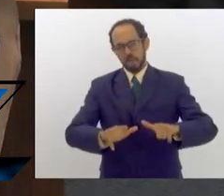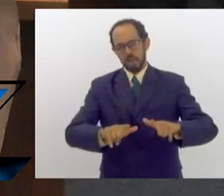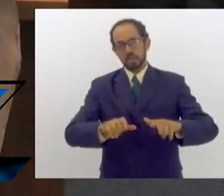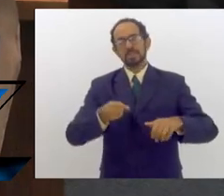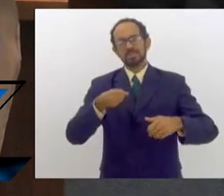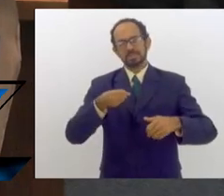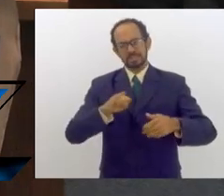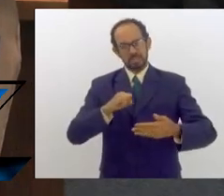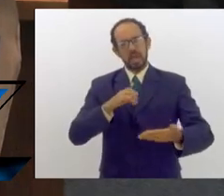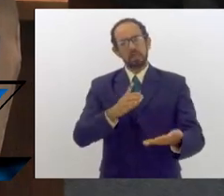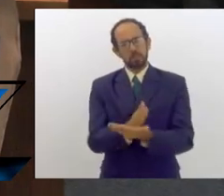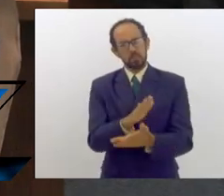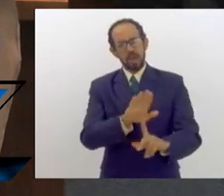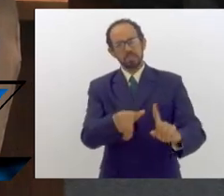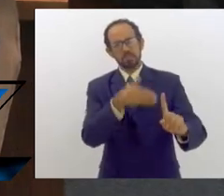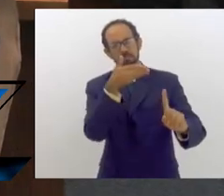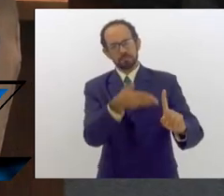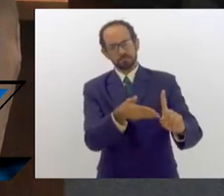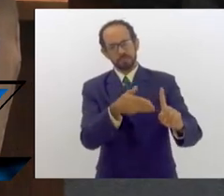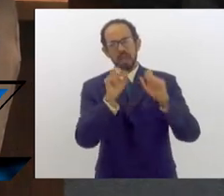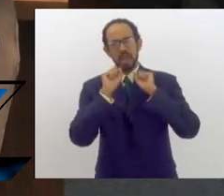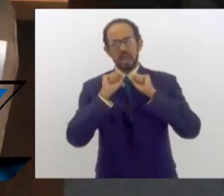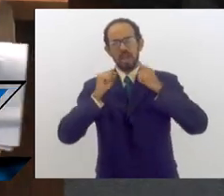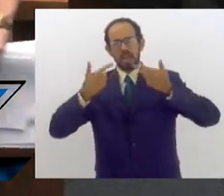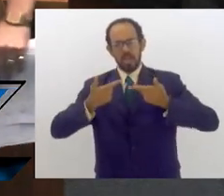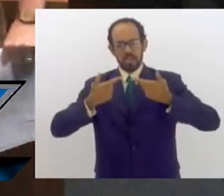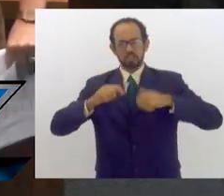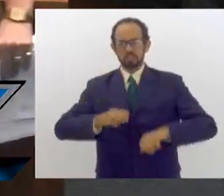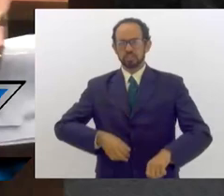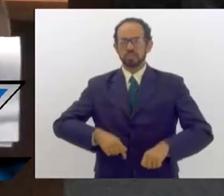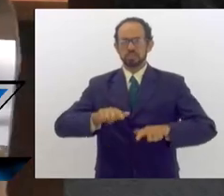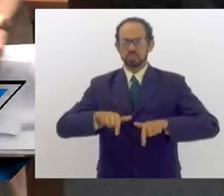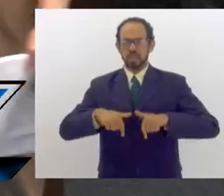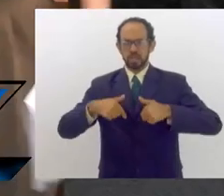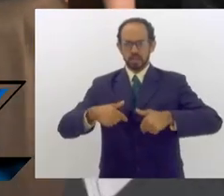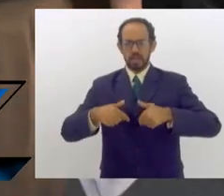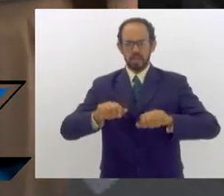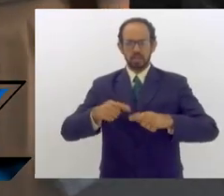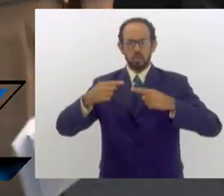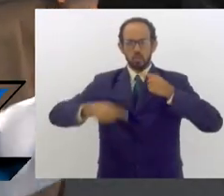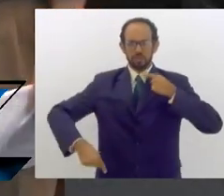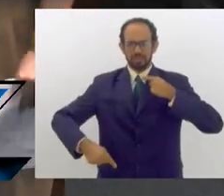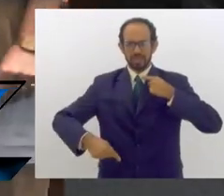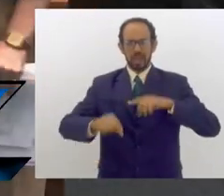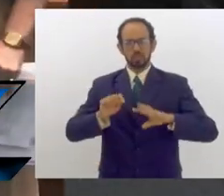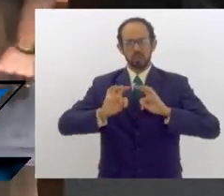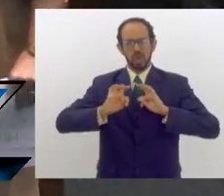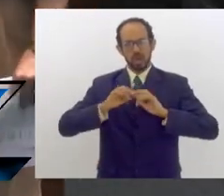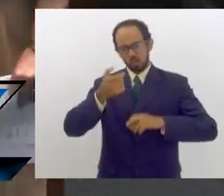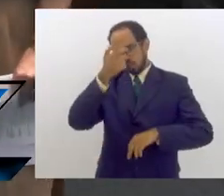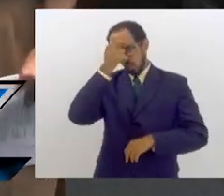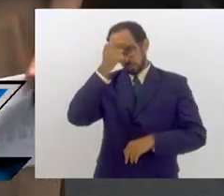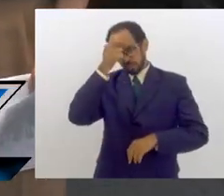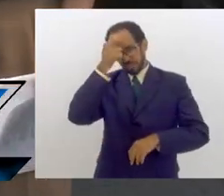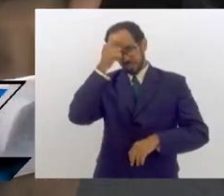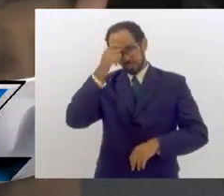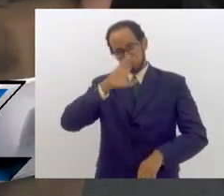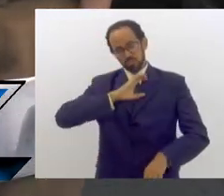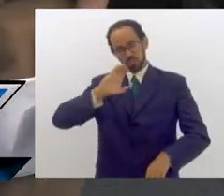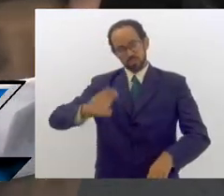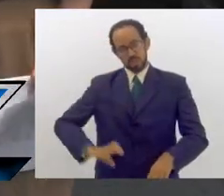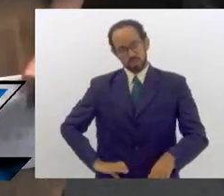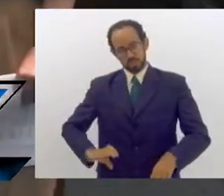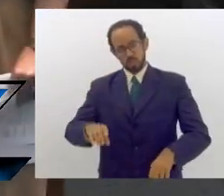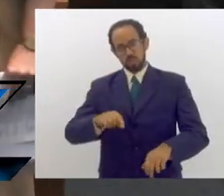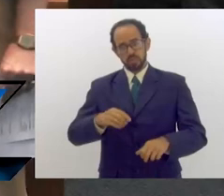a prove essa homenagem a alerj estará se posicionando de uma forma contrária a consciência cidadã que busca